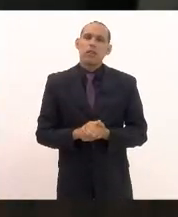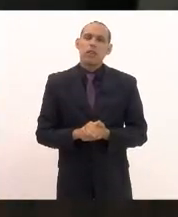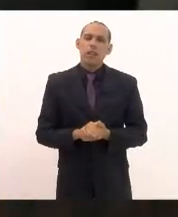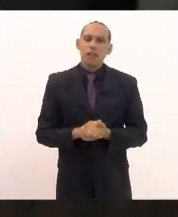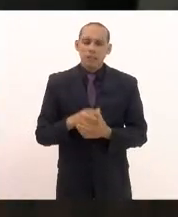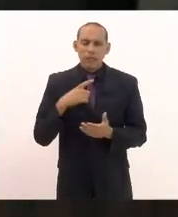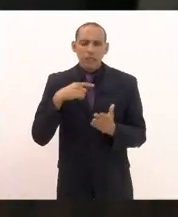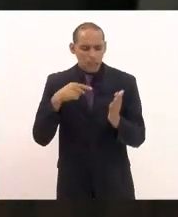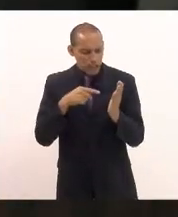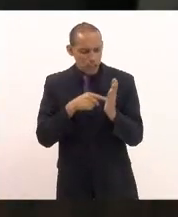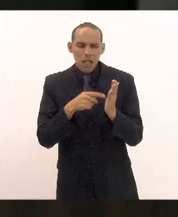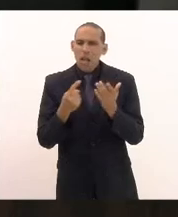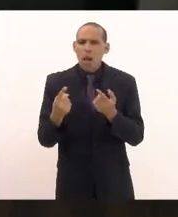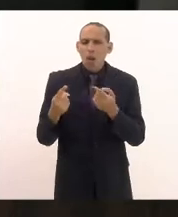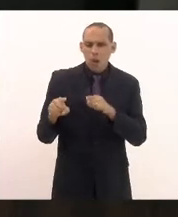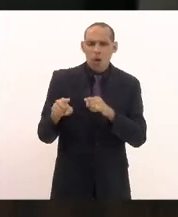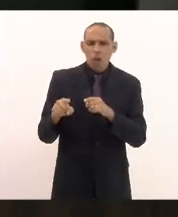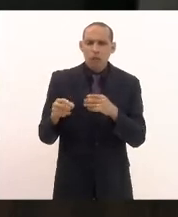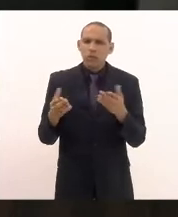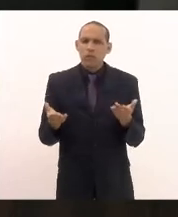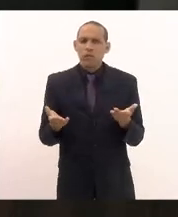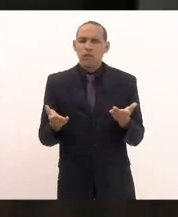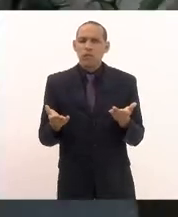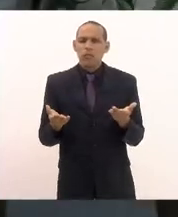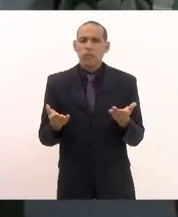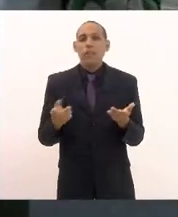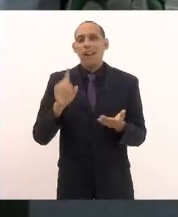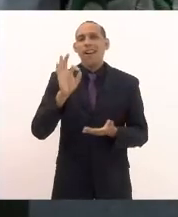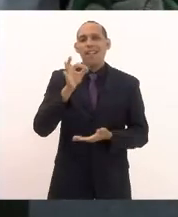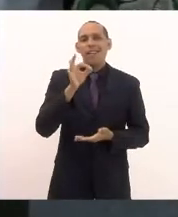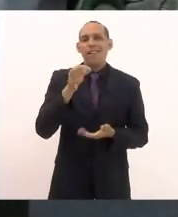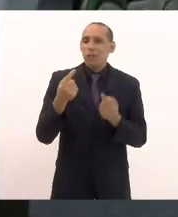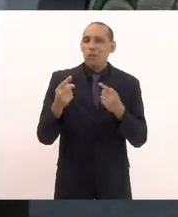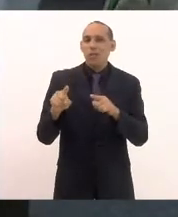aparece aqui contrário, como contrária. É o contrário.